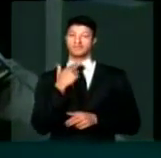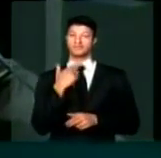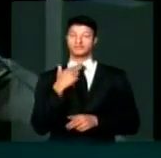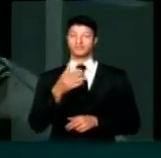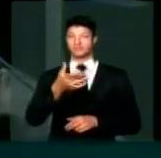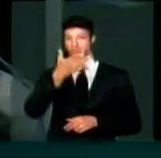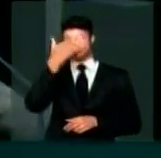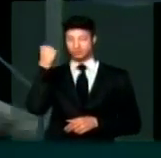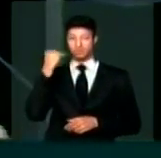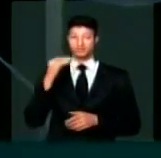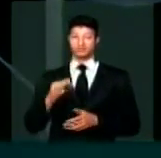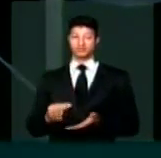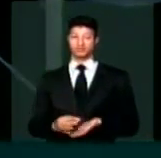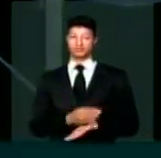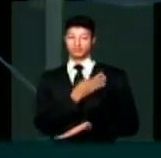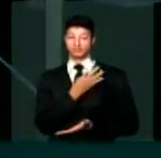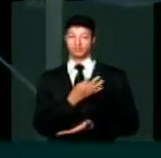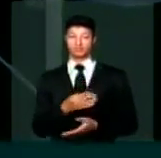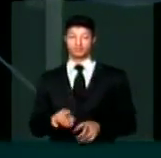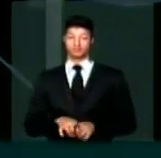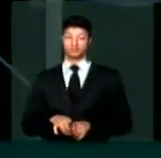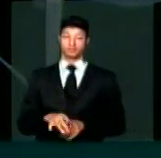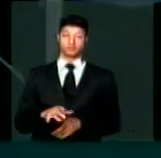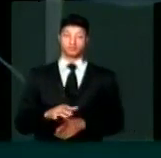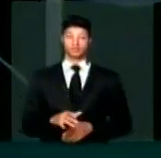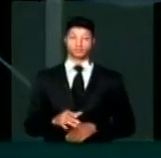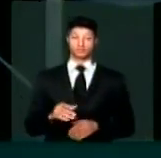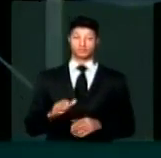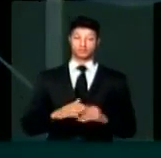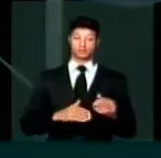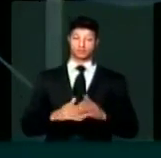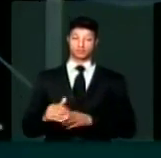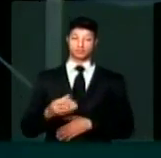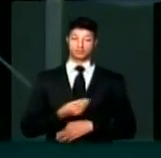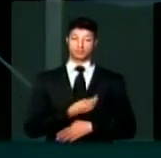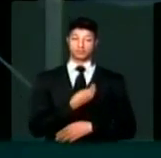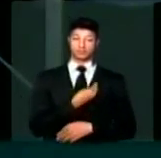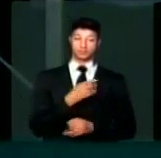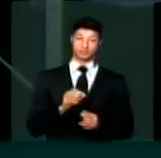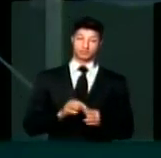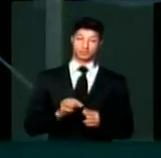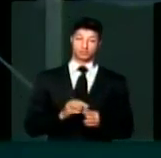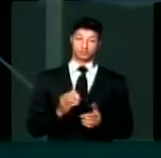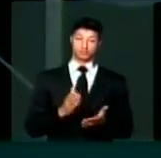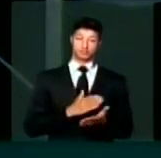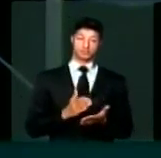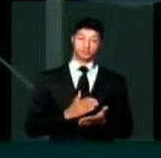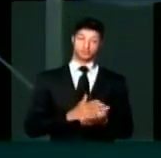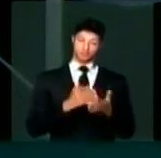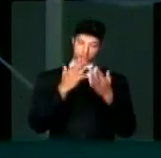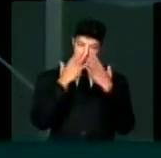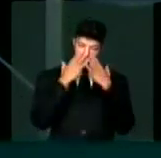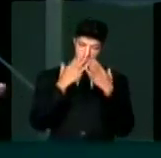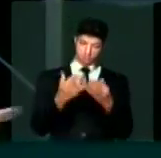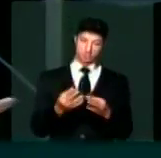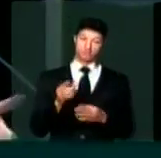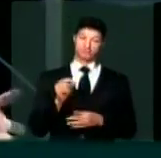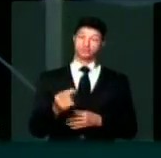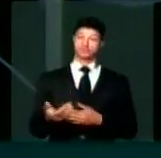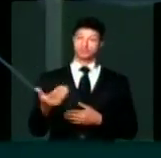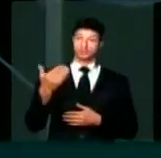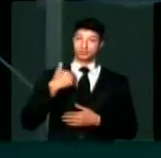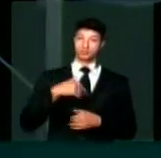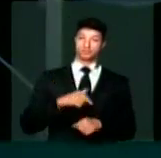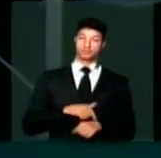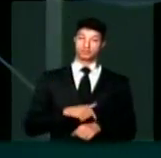poderia deixar de registrar, e à margem desse registro, fazer algumas observações que me